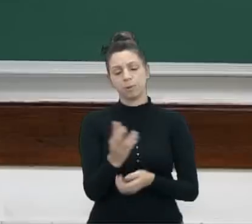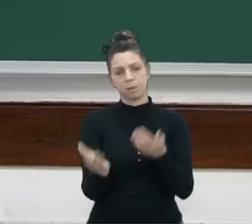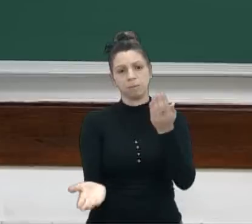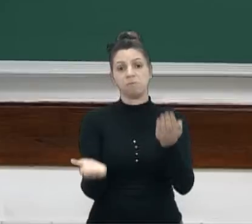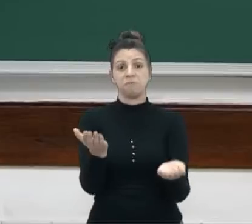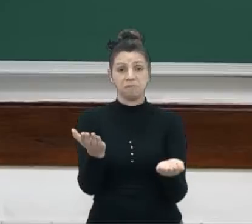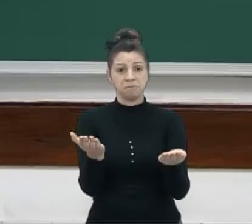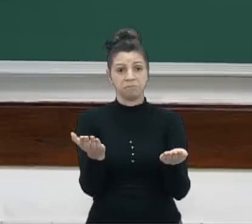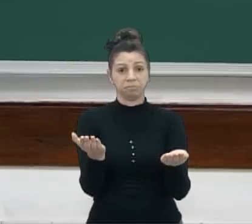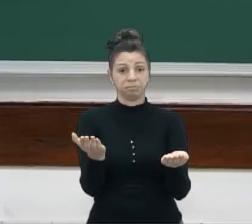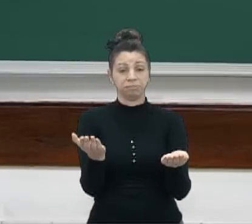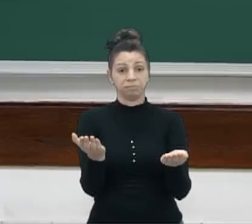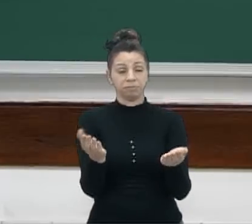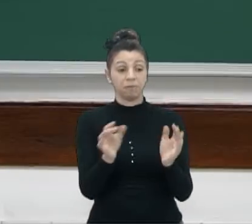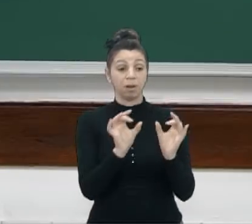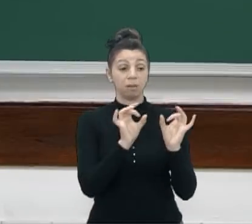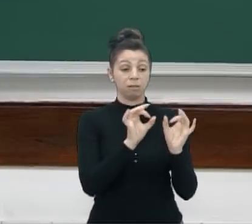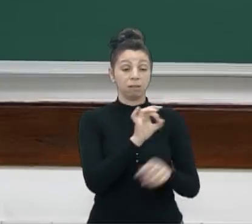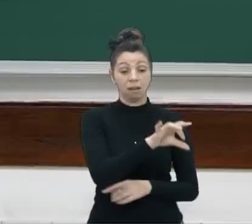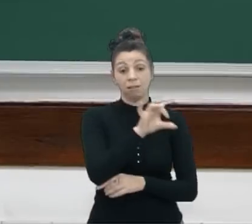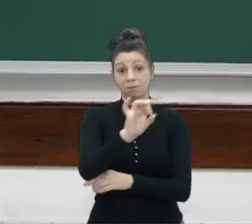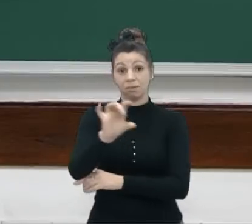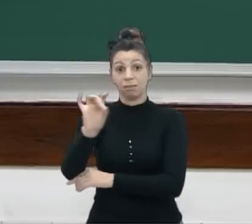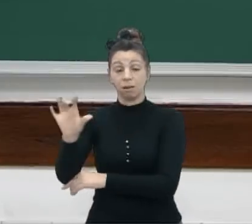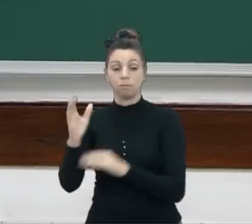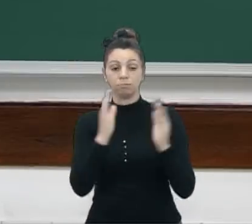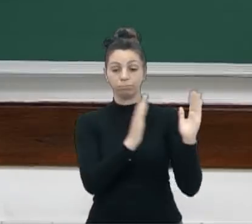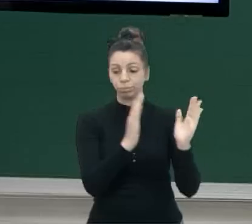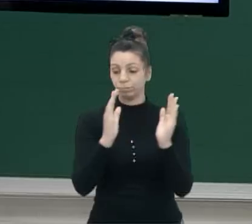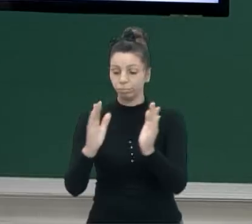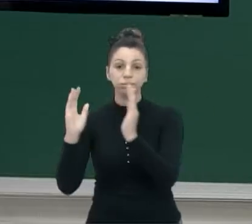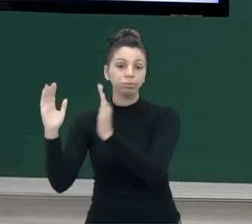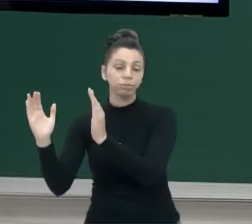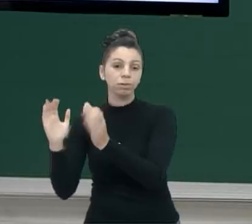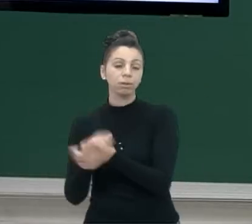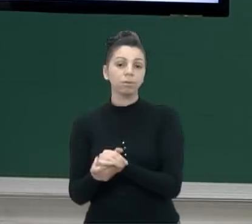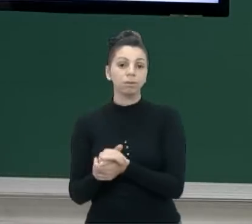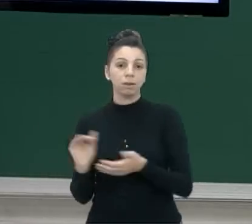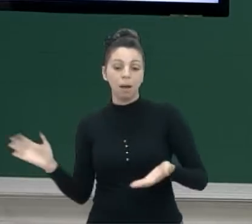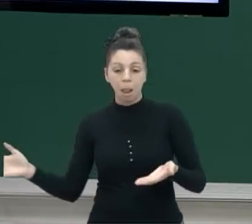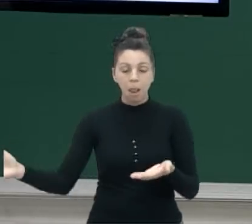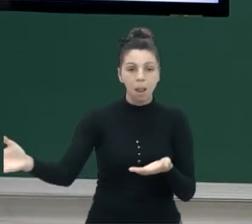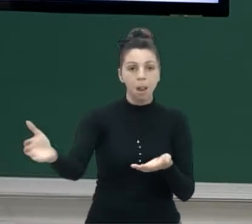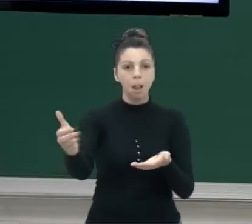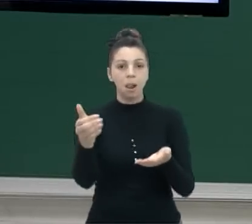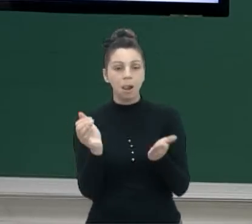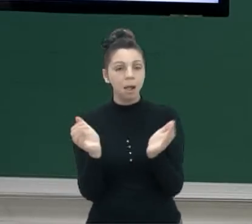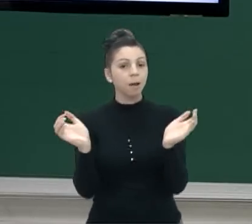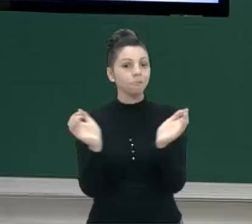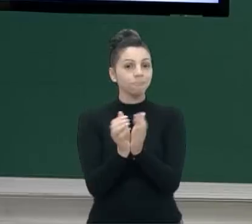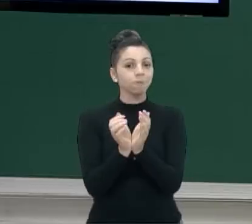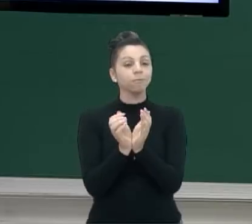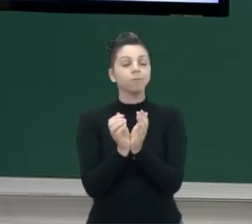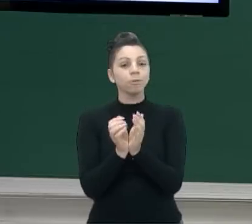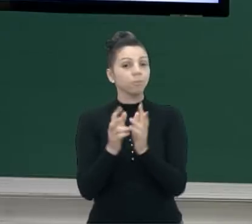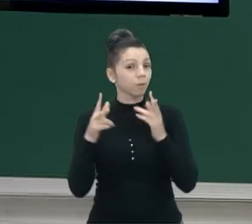equivalentes. A gente viu cada um separado. Vamos ver se a gente juntar todo mundo vira a mesma coisa? Vamos